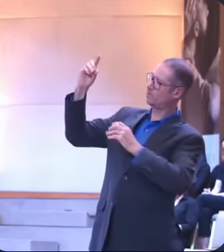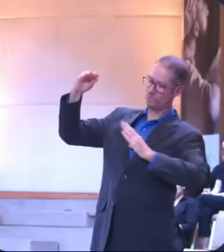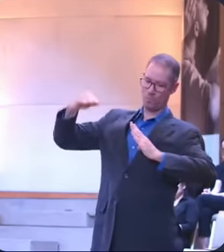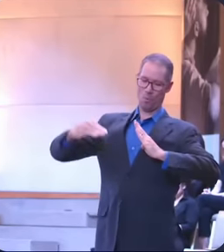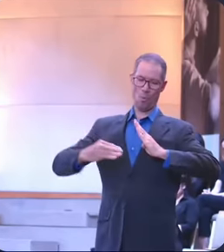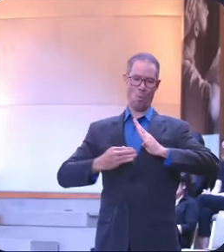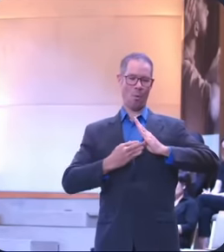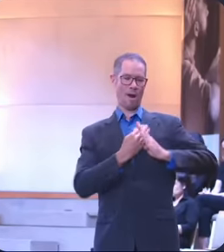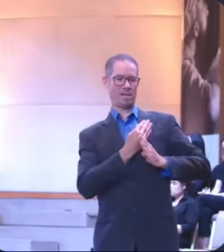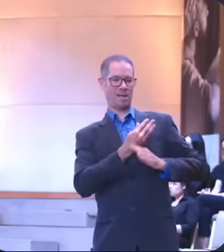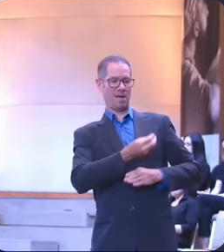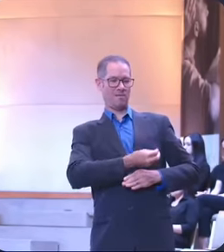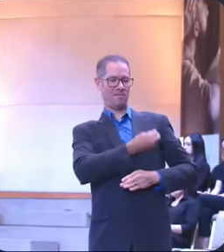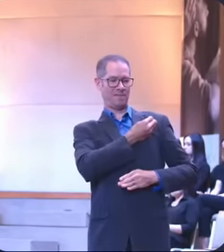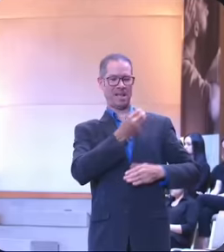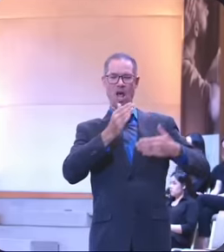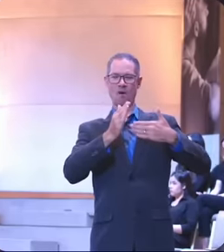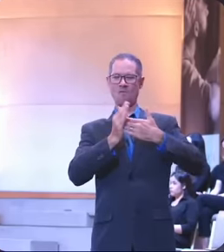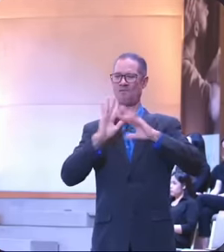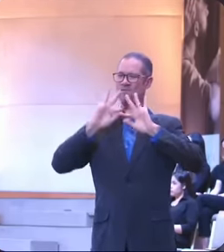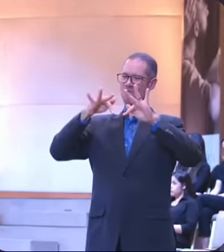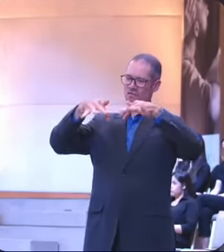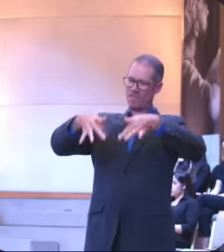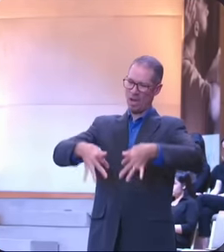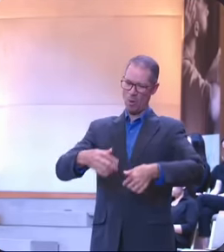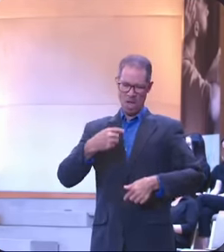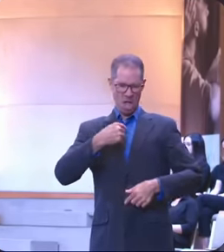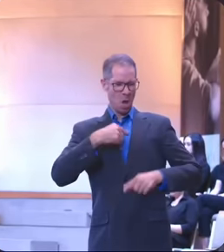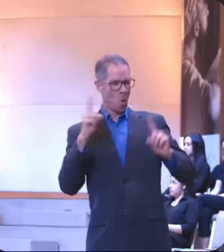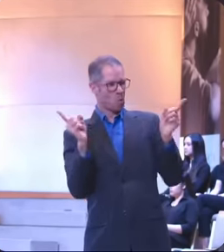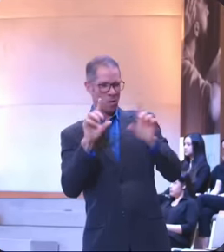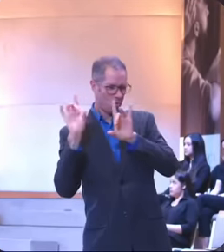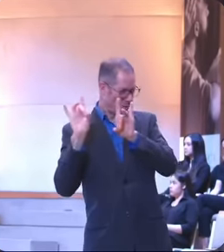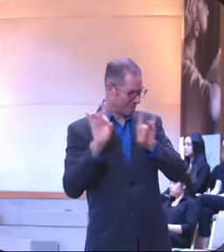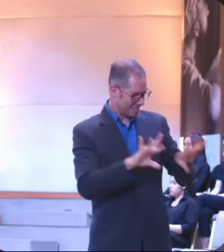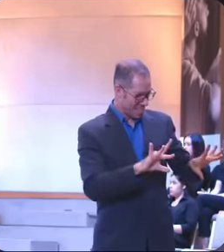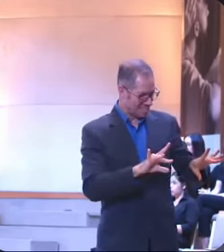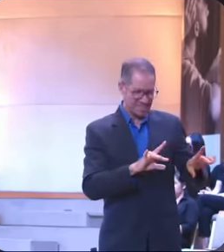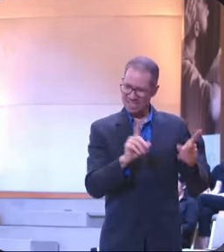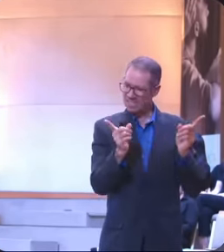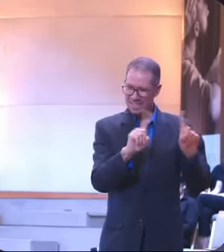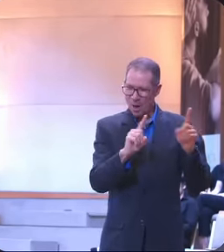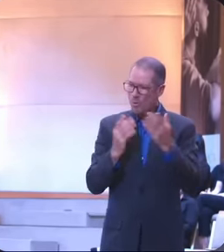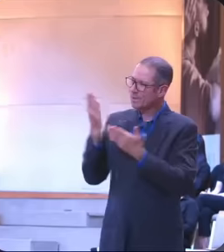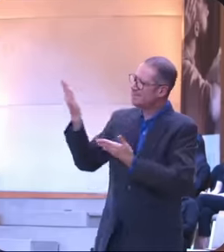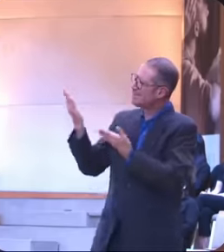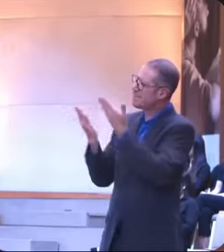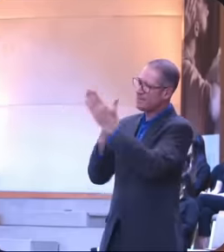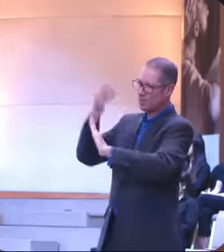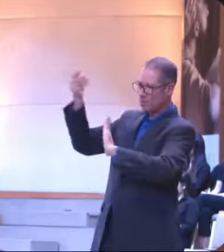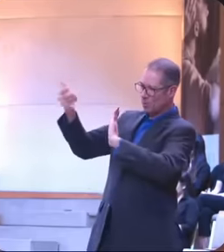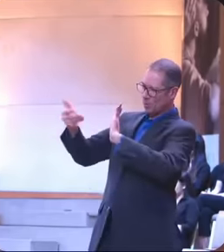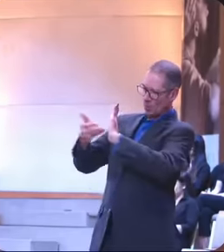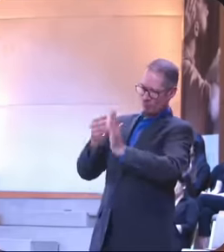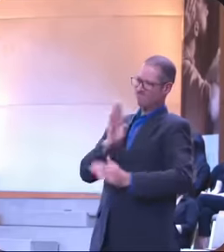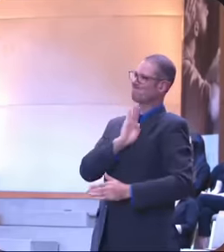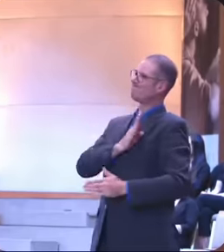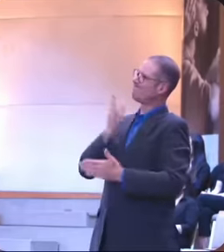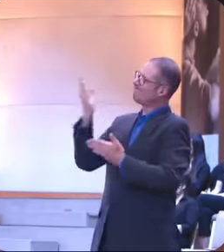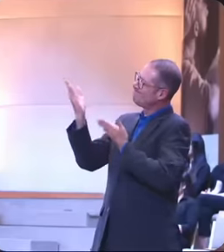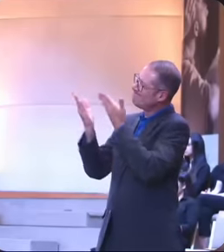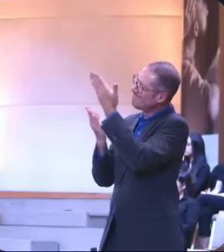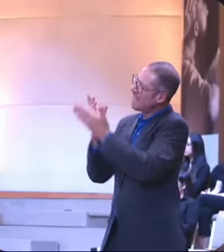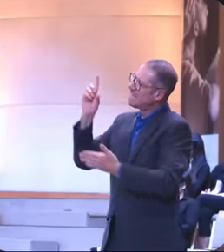até o dia final, e eu não vou desistir de servir a esse Deus de todo o meu coração. E que